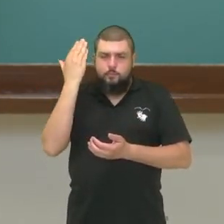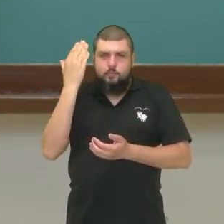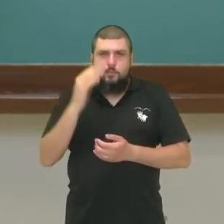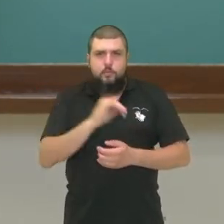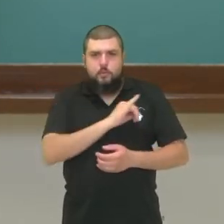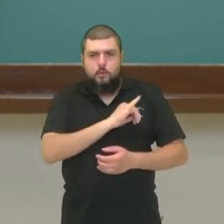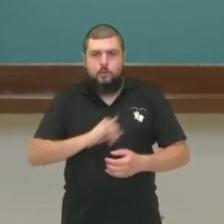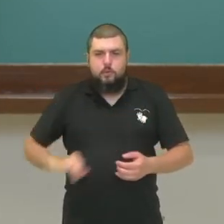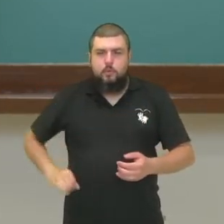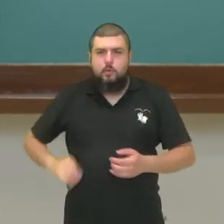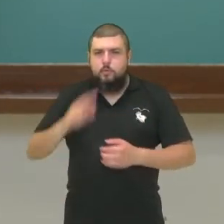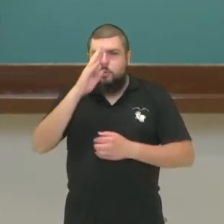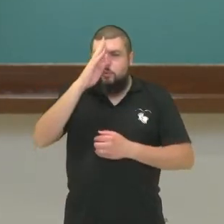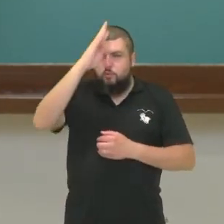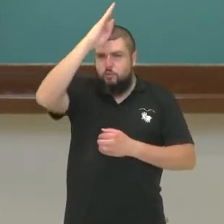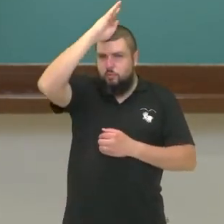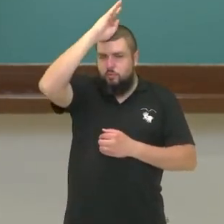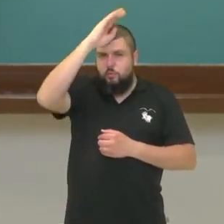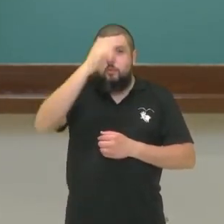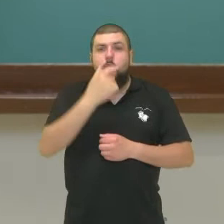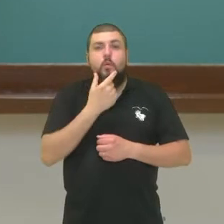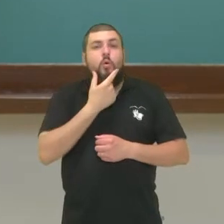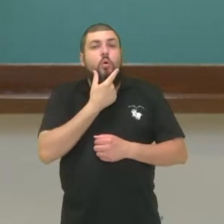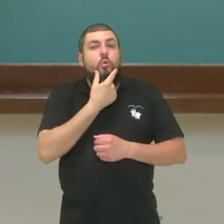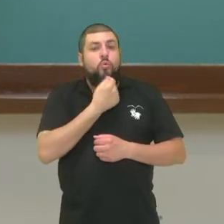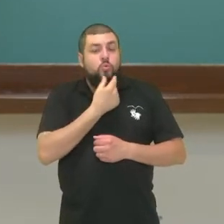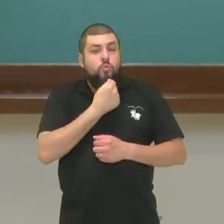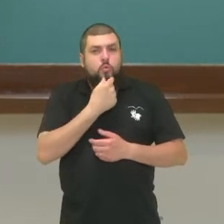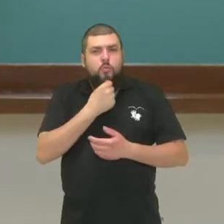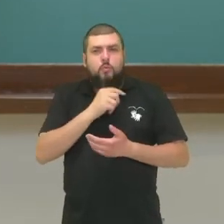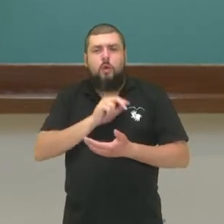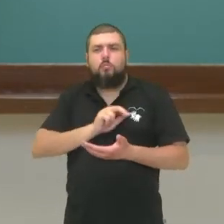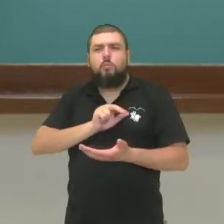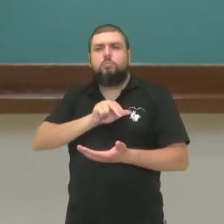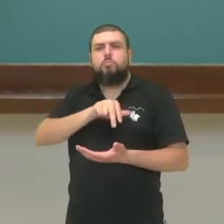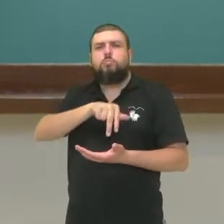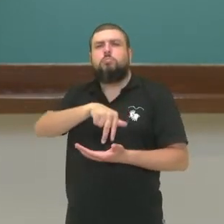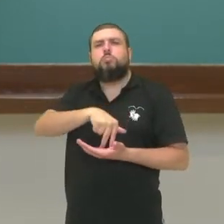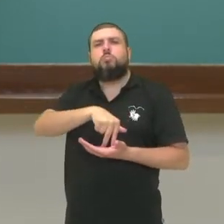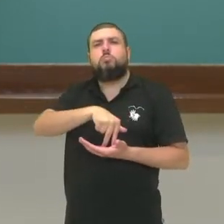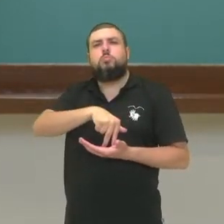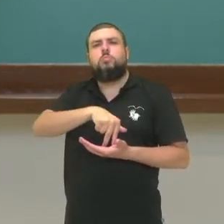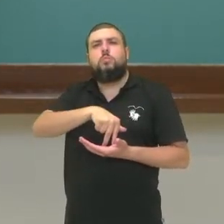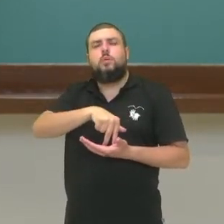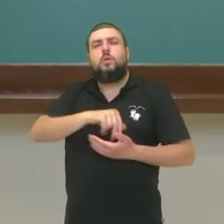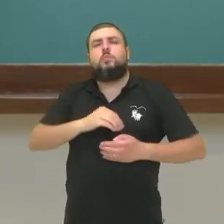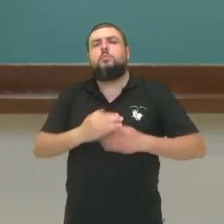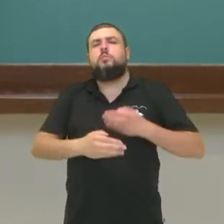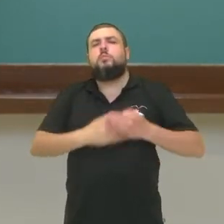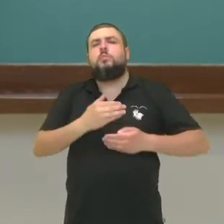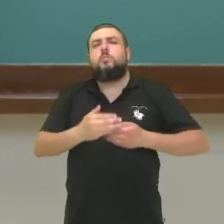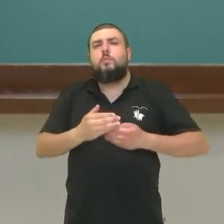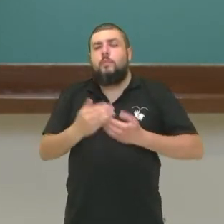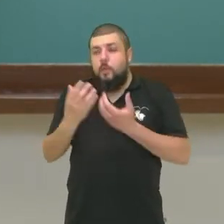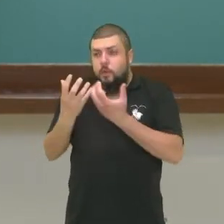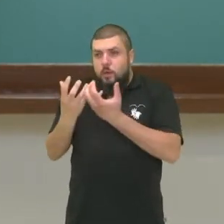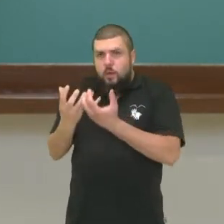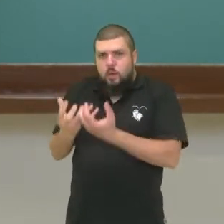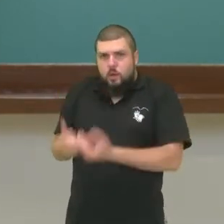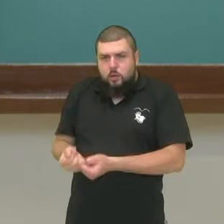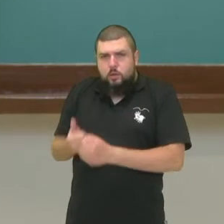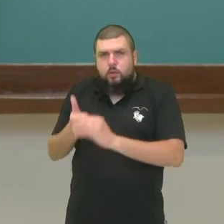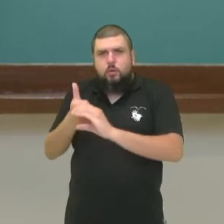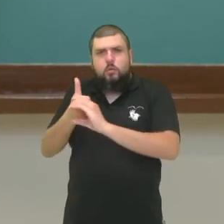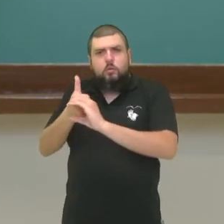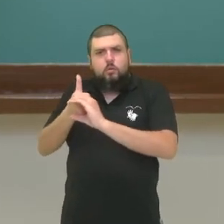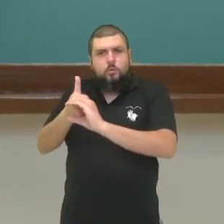o imperador romano, a partir do momento em que ele se converte ao cristianismo, né, tudo que estava